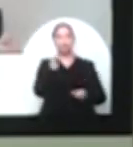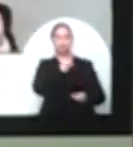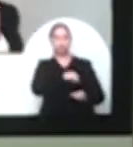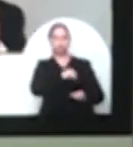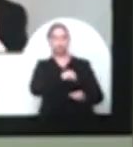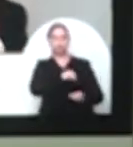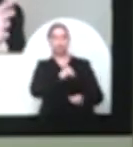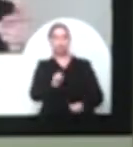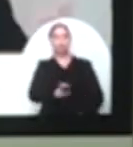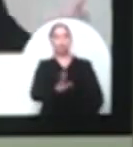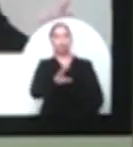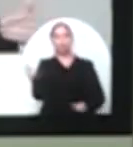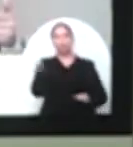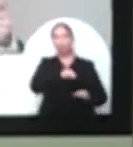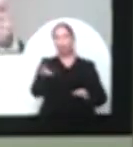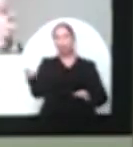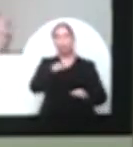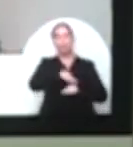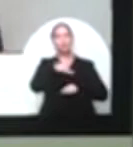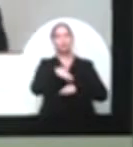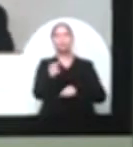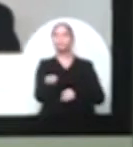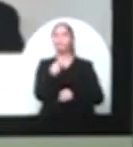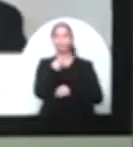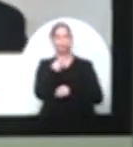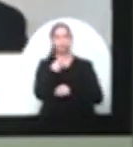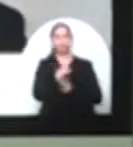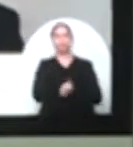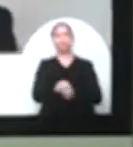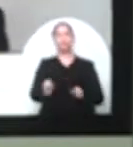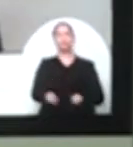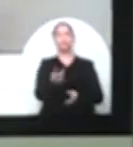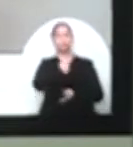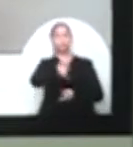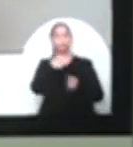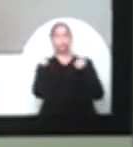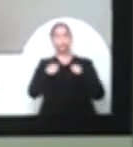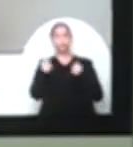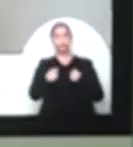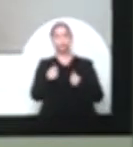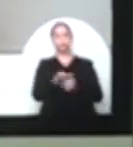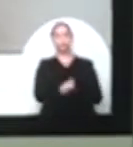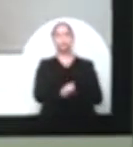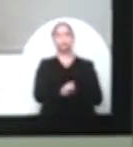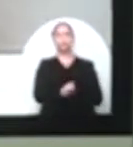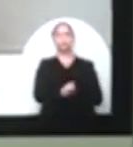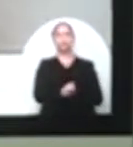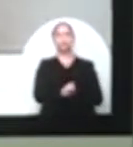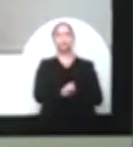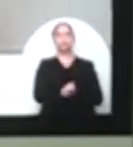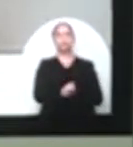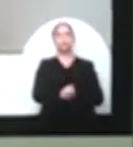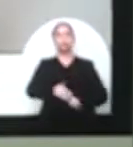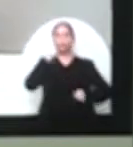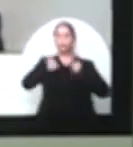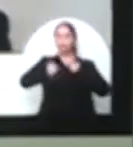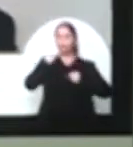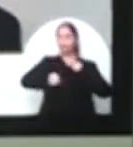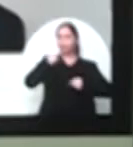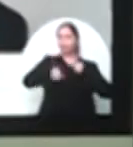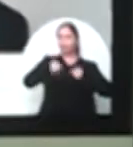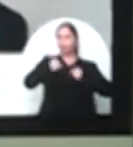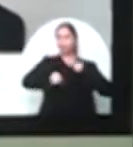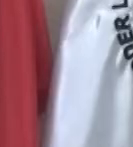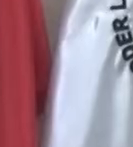Municipal de Criciúma, com 20 anos. Nós conversamos com ele na segunda-feira, minutos antes de ocorrer a